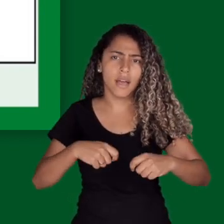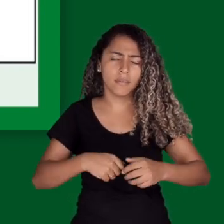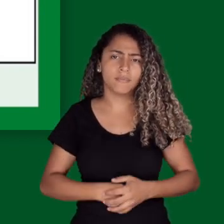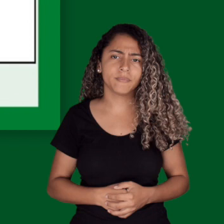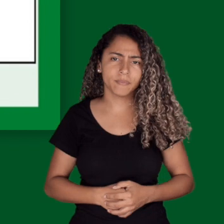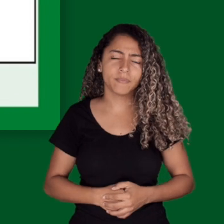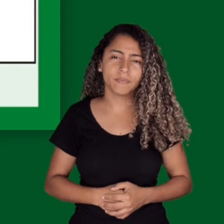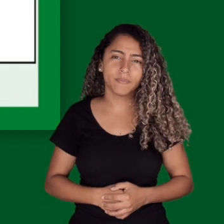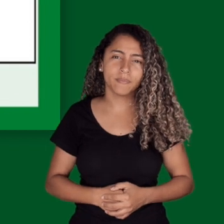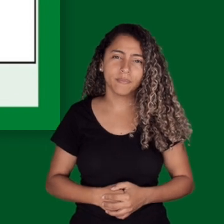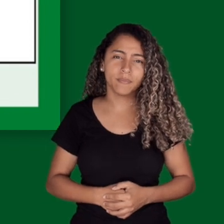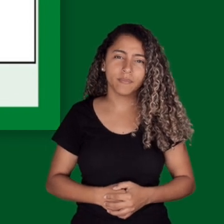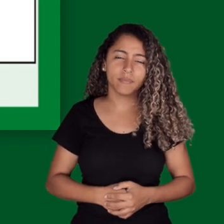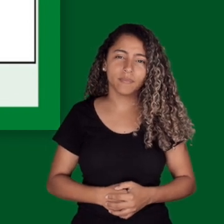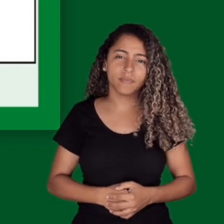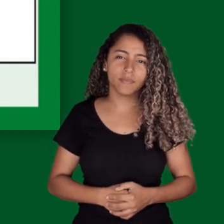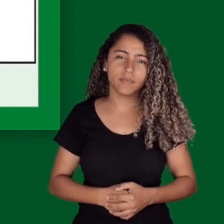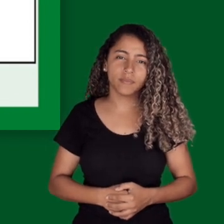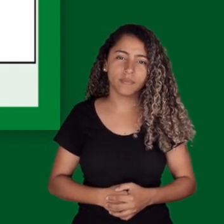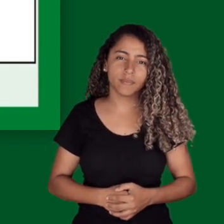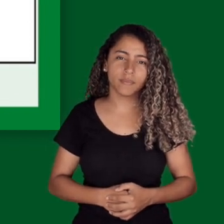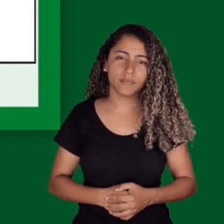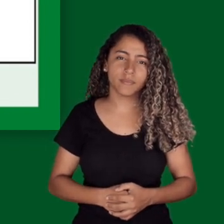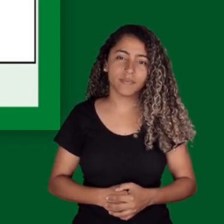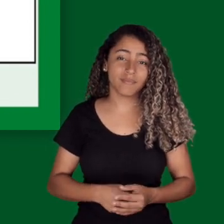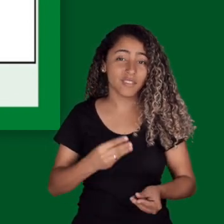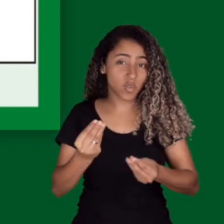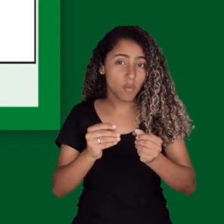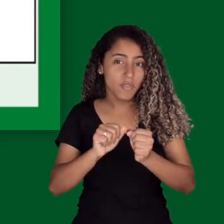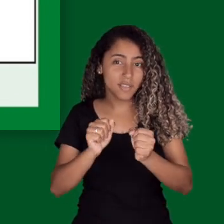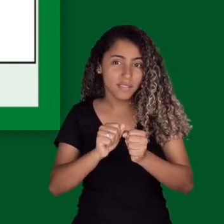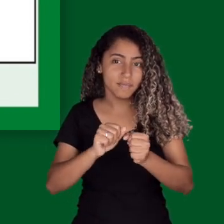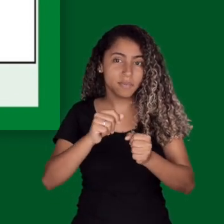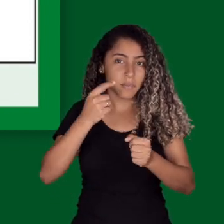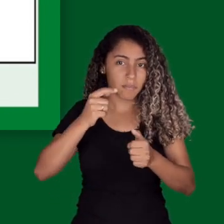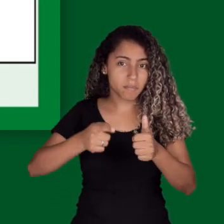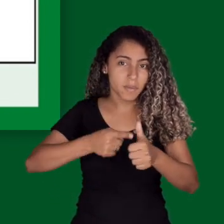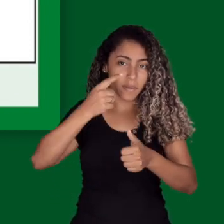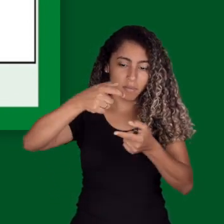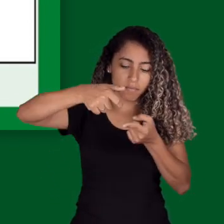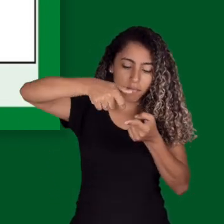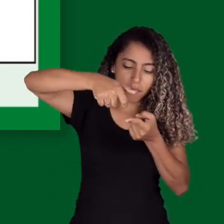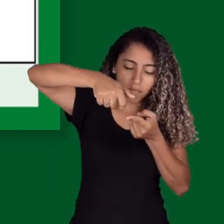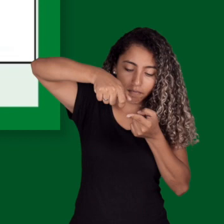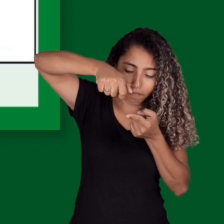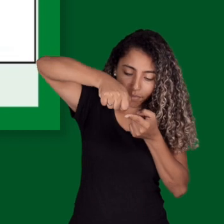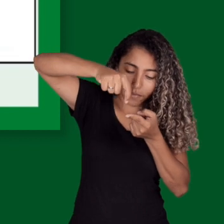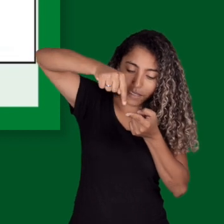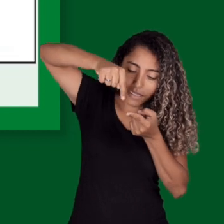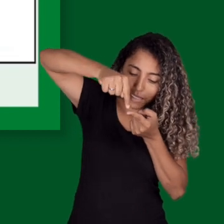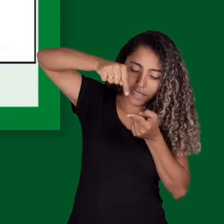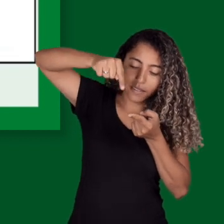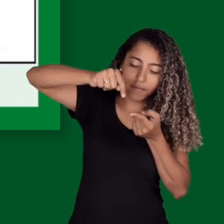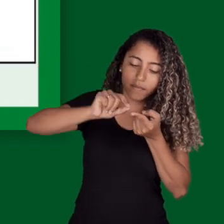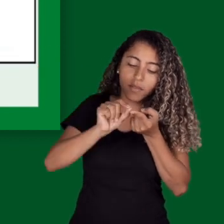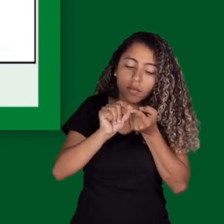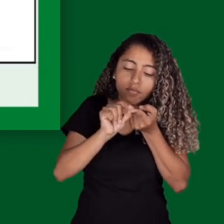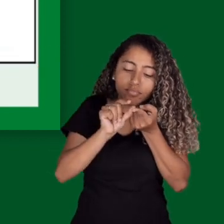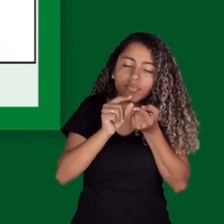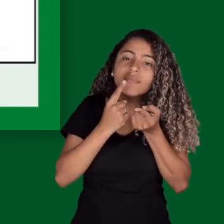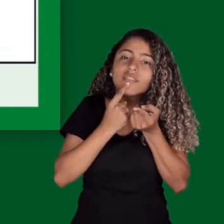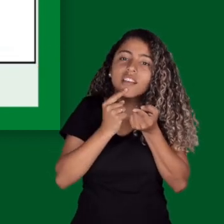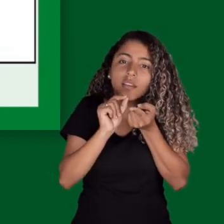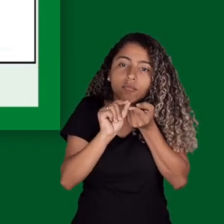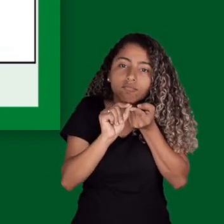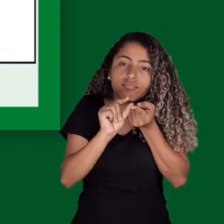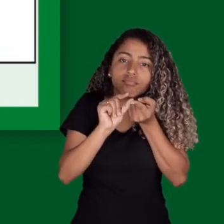rápido, onde o aluno ele vai fazer um furinho na ponta do dedo e ele vai colocar